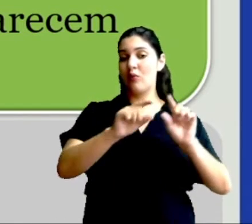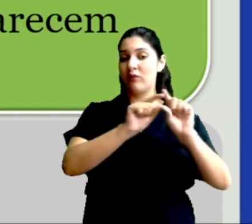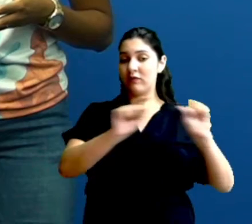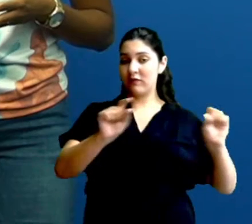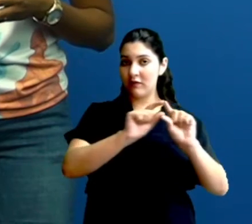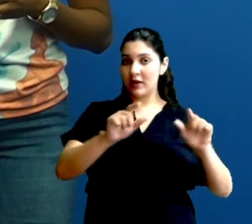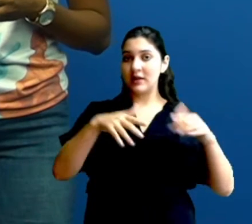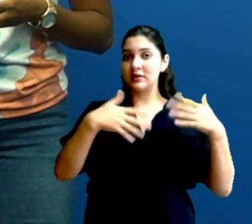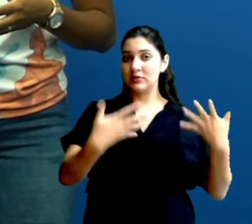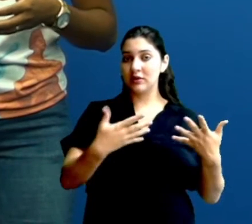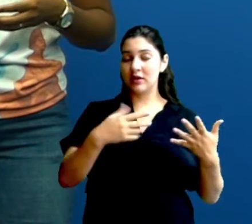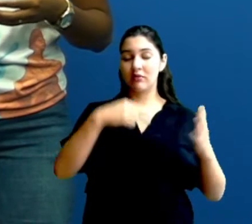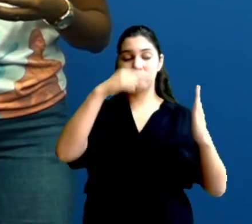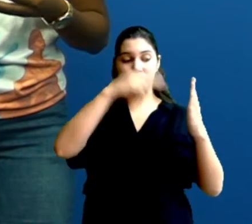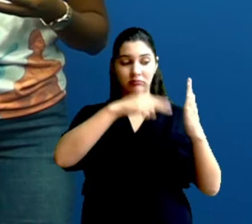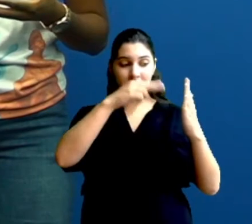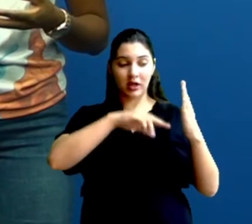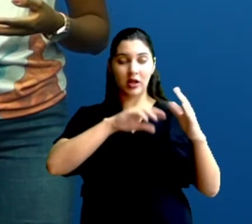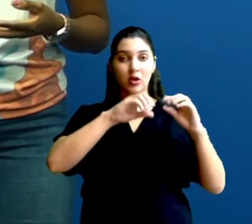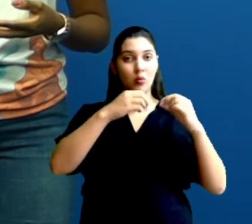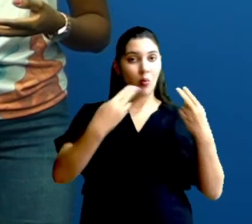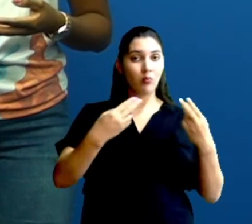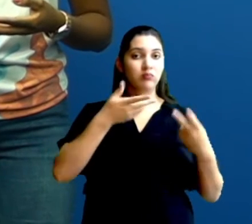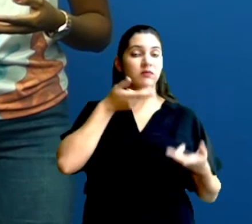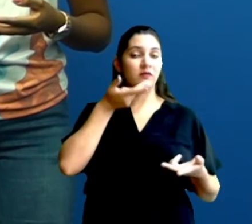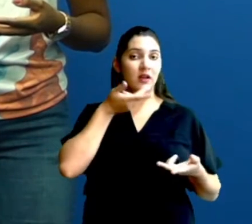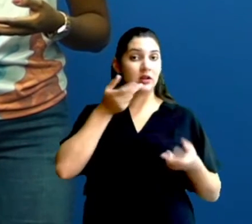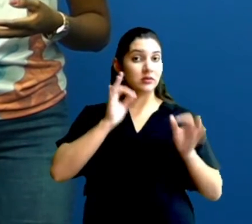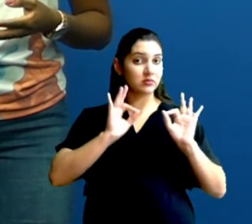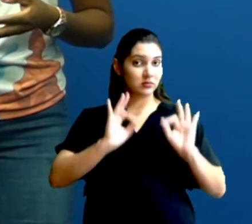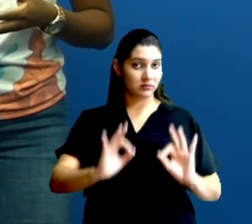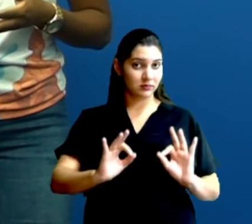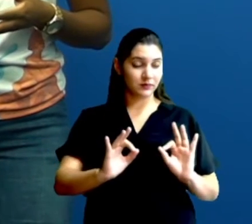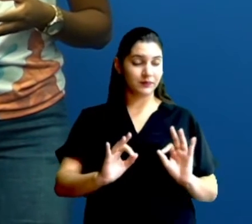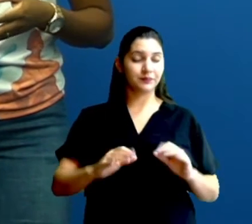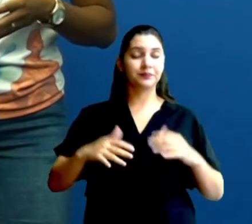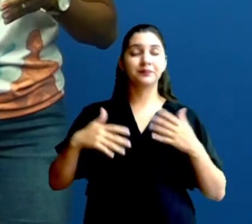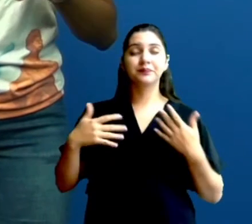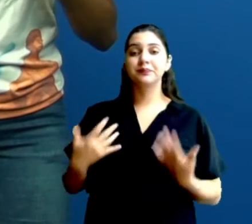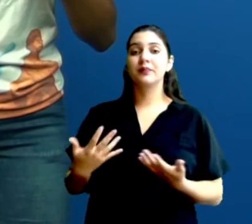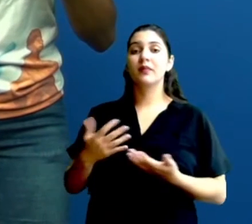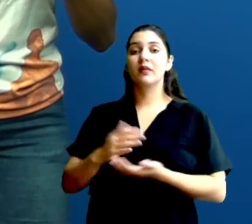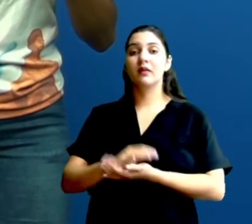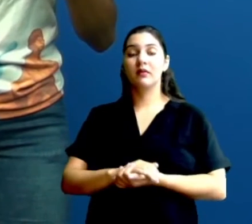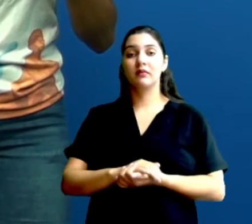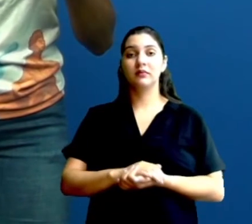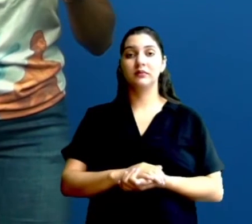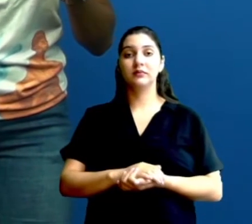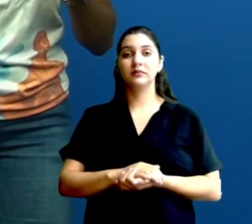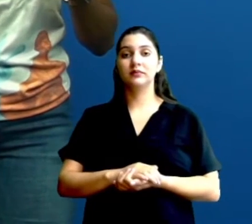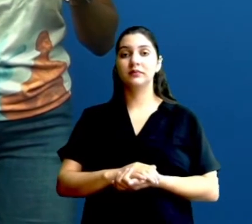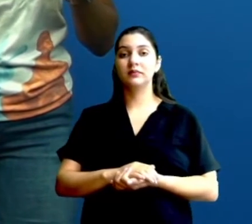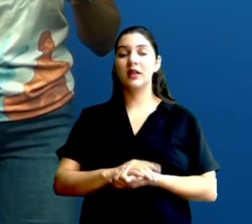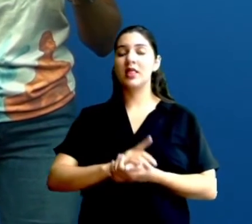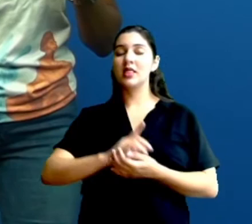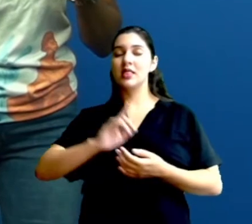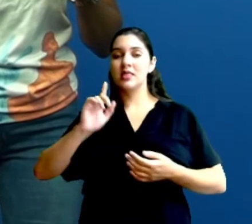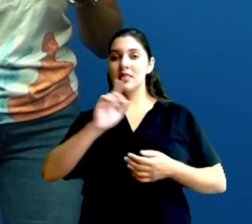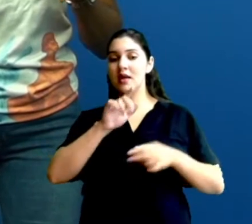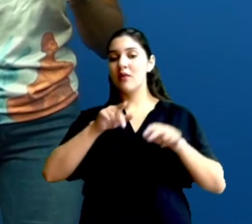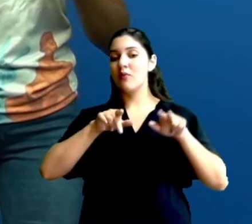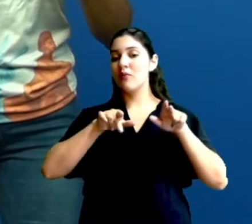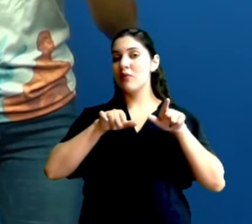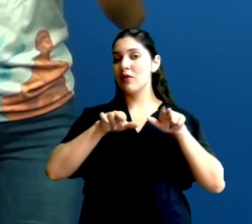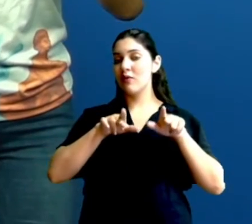em que eu estou lendo ou em que eu estou falando, certo? Então, ó, não é igual o que aparece